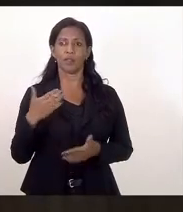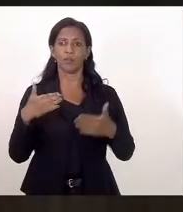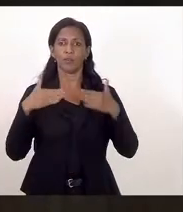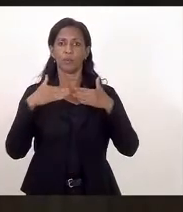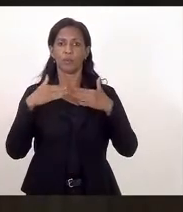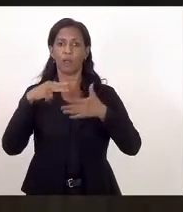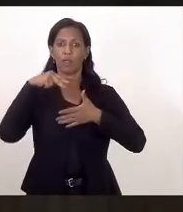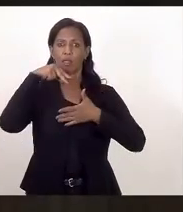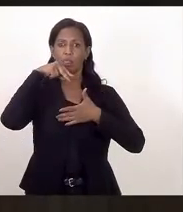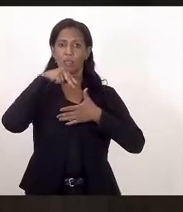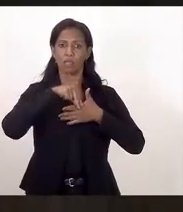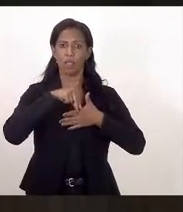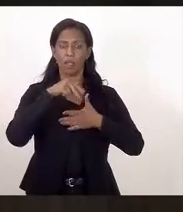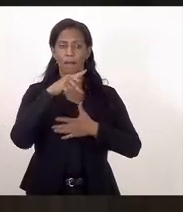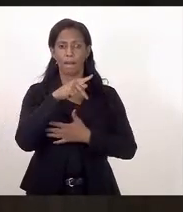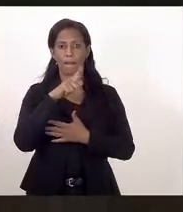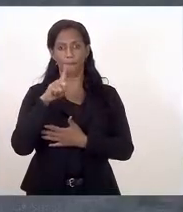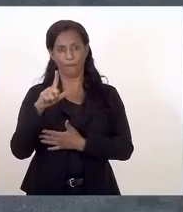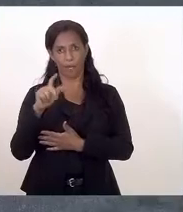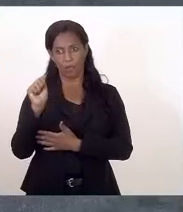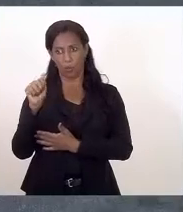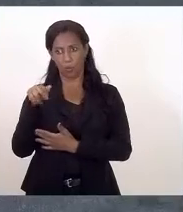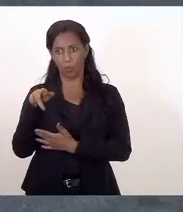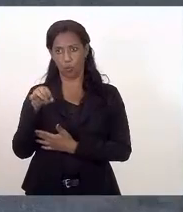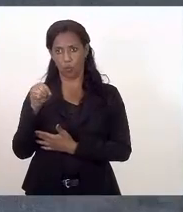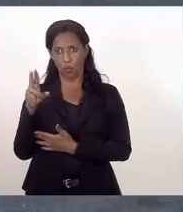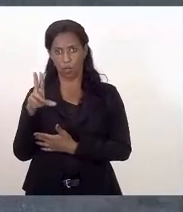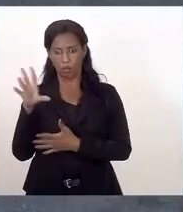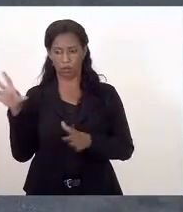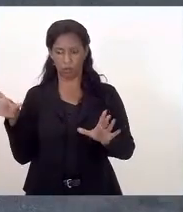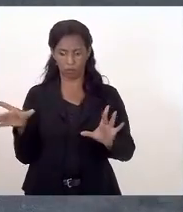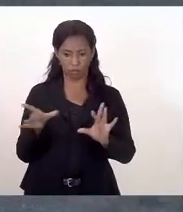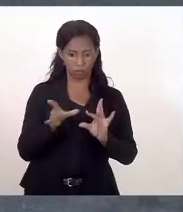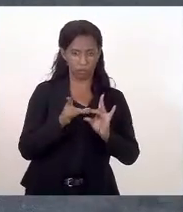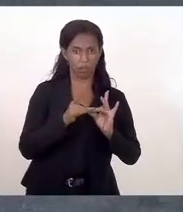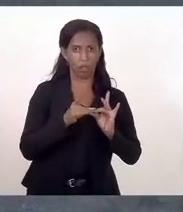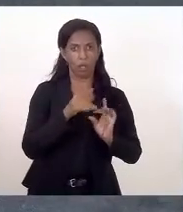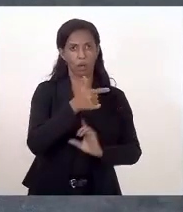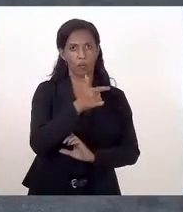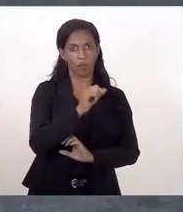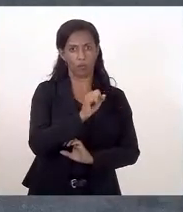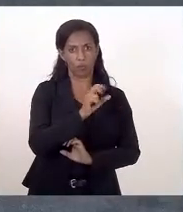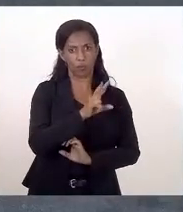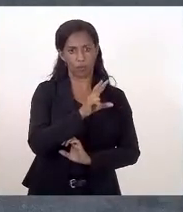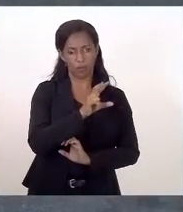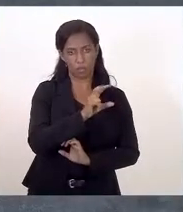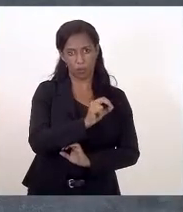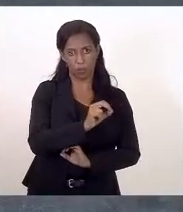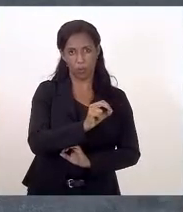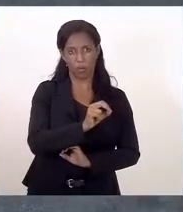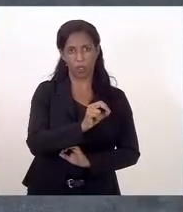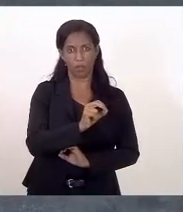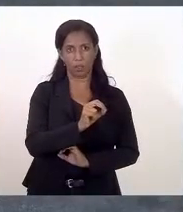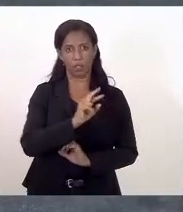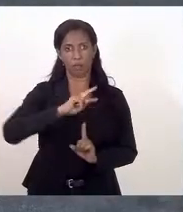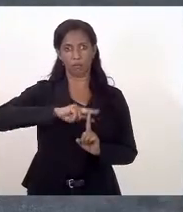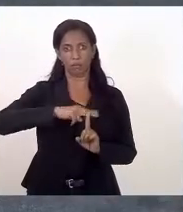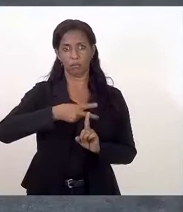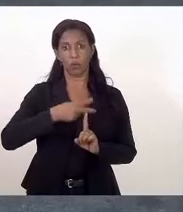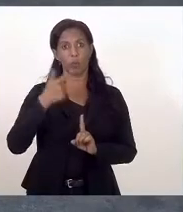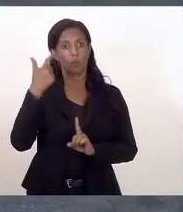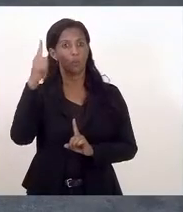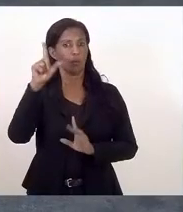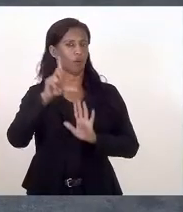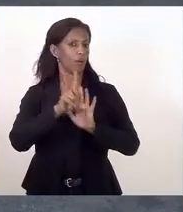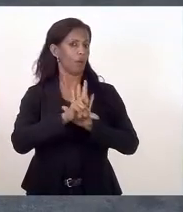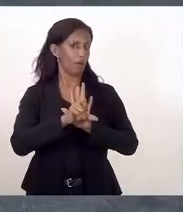anexação do PL do deputado Anderson Moraes ao dela, ao 2850 de 2020, que está alterando uma outra lei.